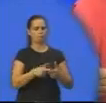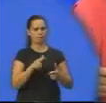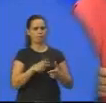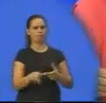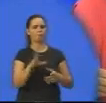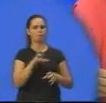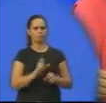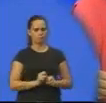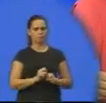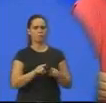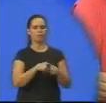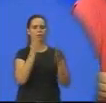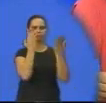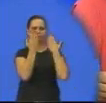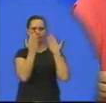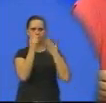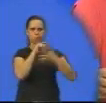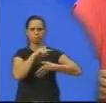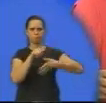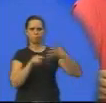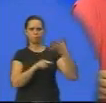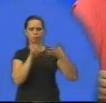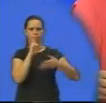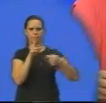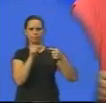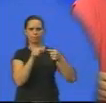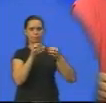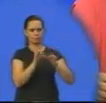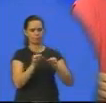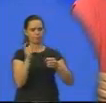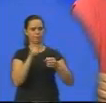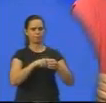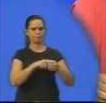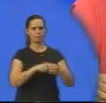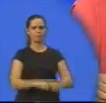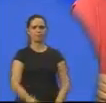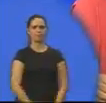para você verificar qual é a resposta correta e já voltamos.